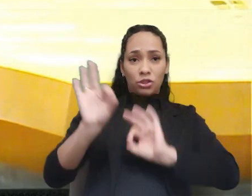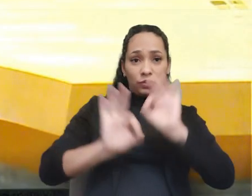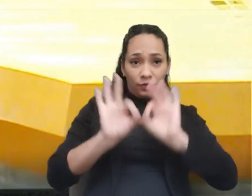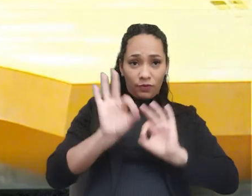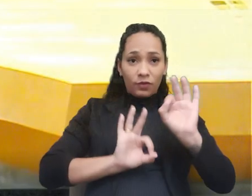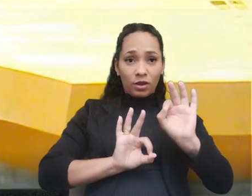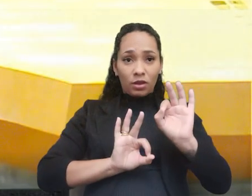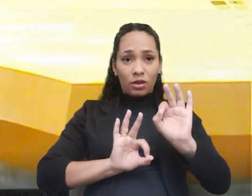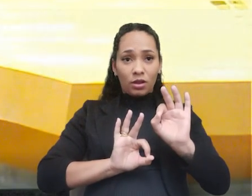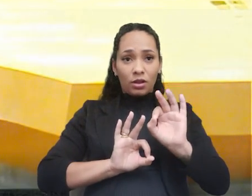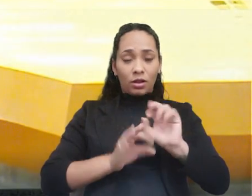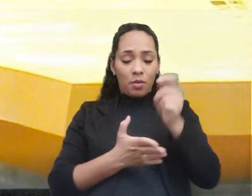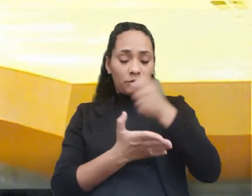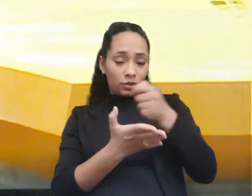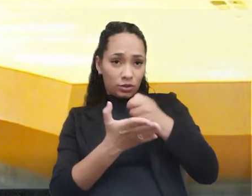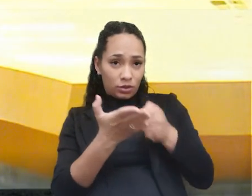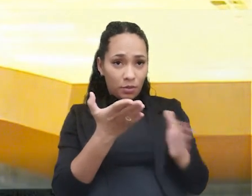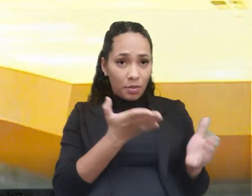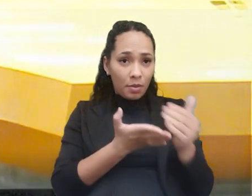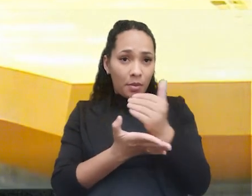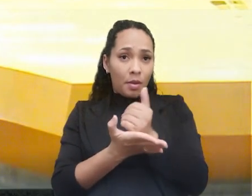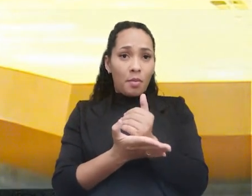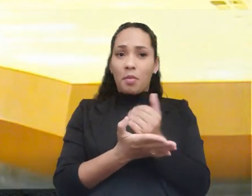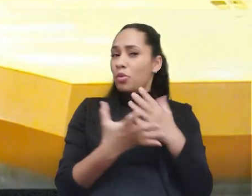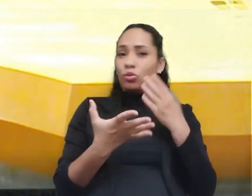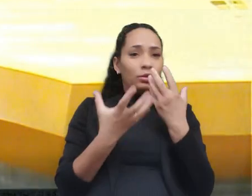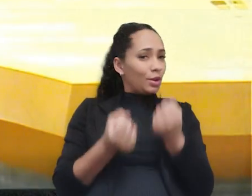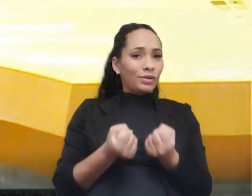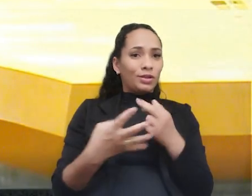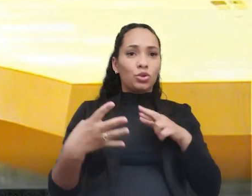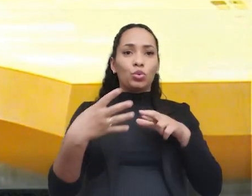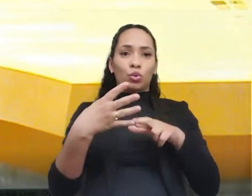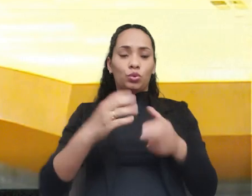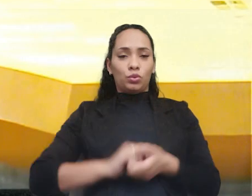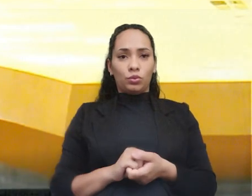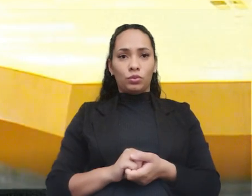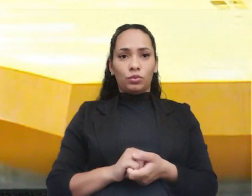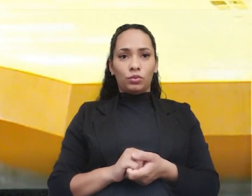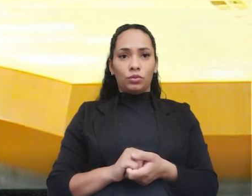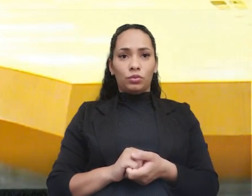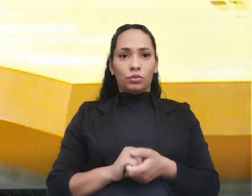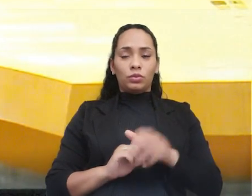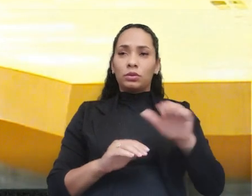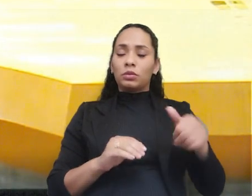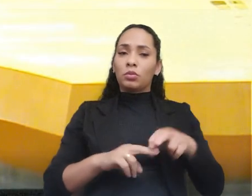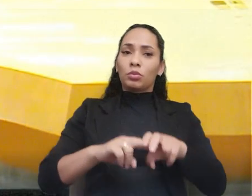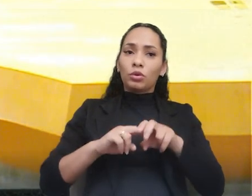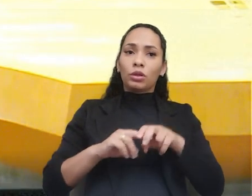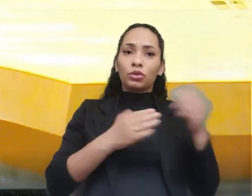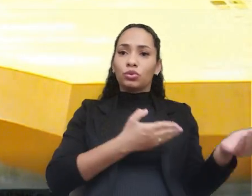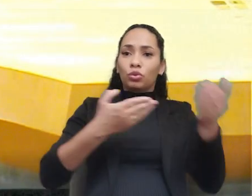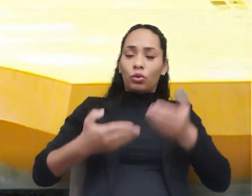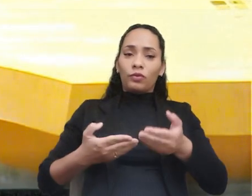parecer escrito nos autos pelo improvimento do recurso. Notificado para você. Passo a palavra à